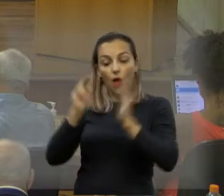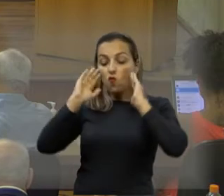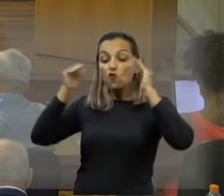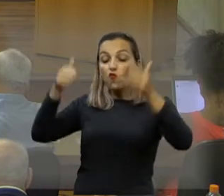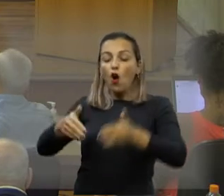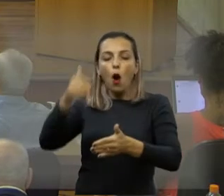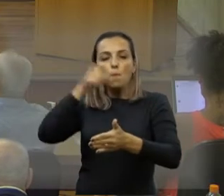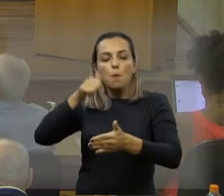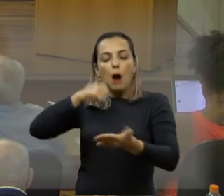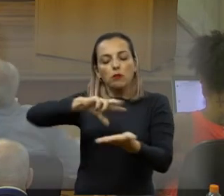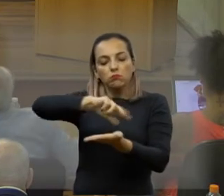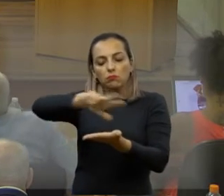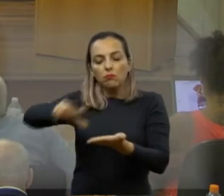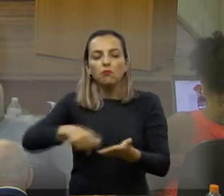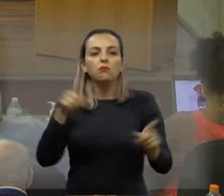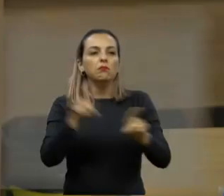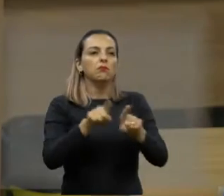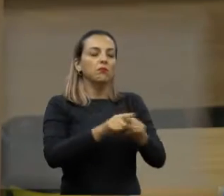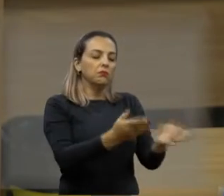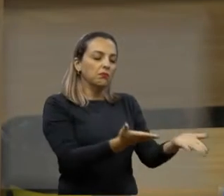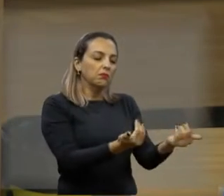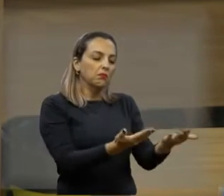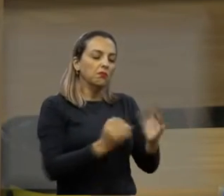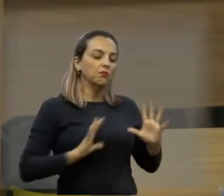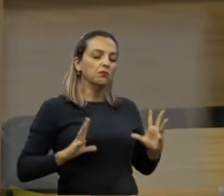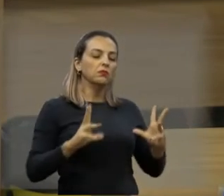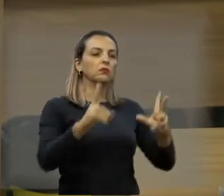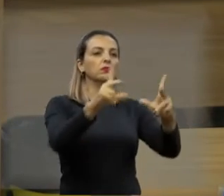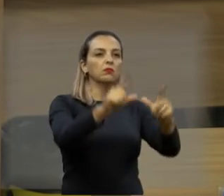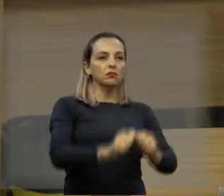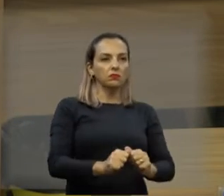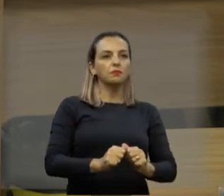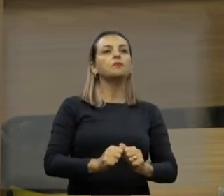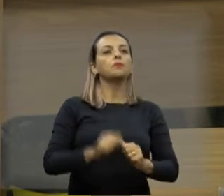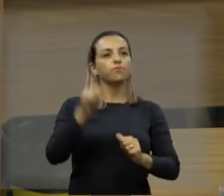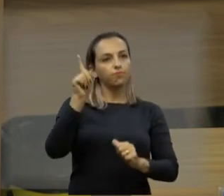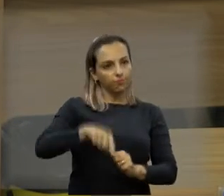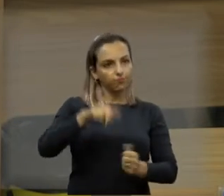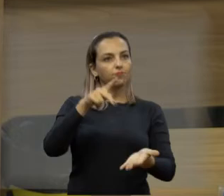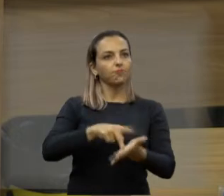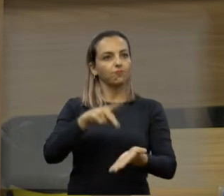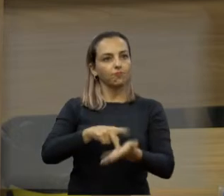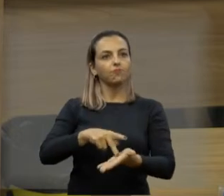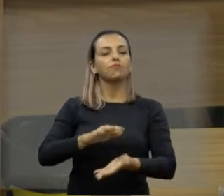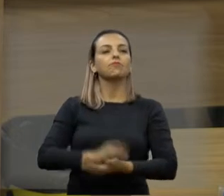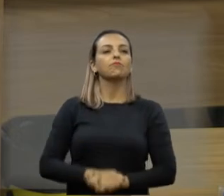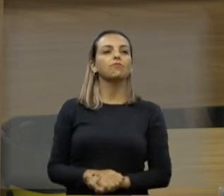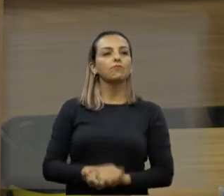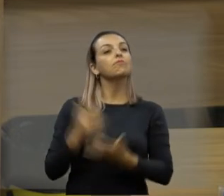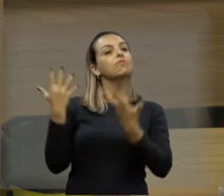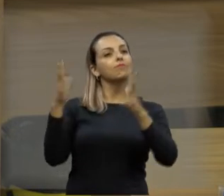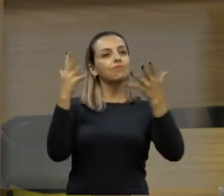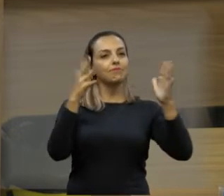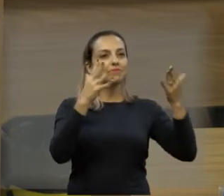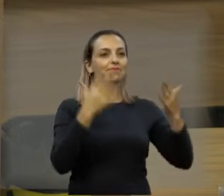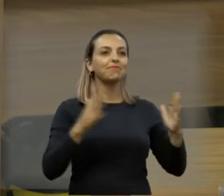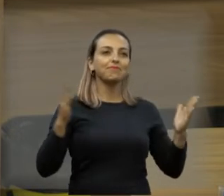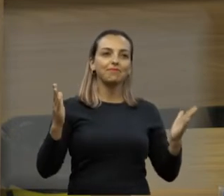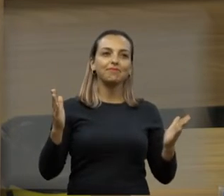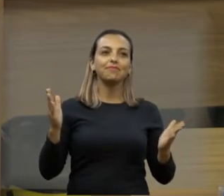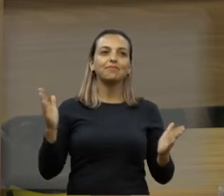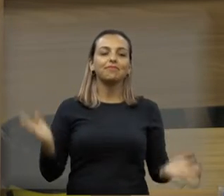as mulher idades e as juventudes a gente tem que sempre pensar as juventudes estão diversas Então parabéns pela iniciativa